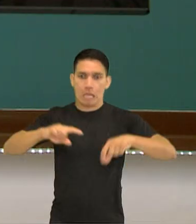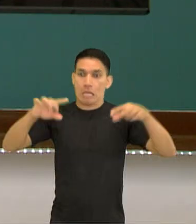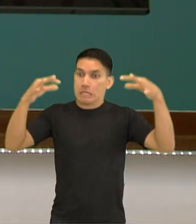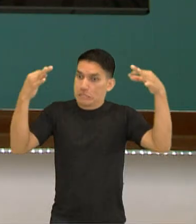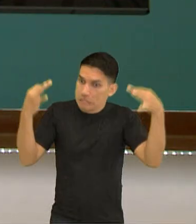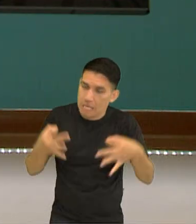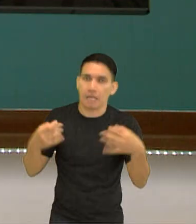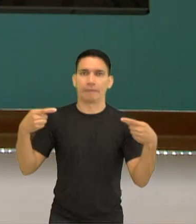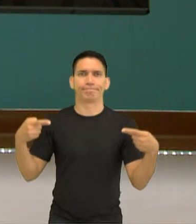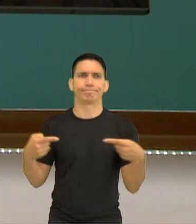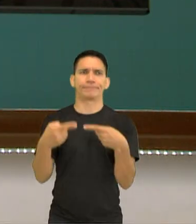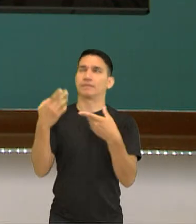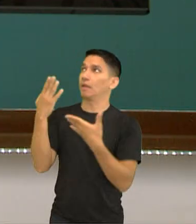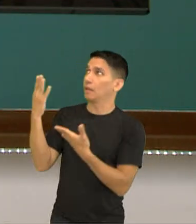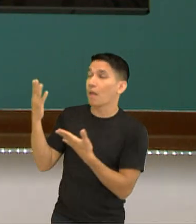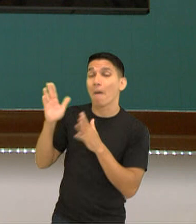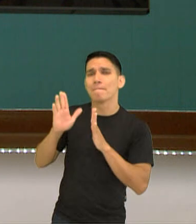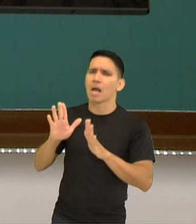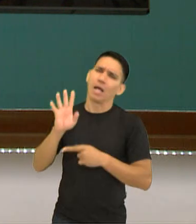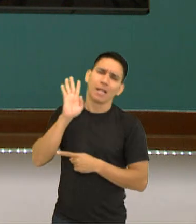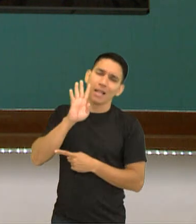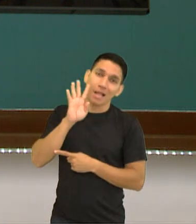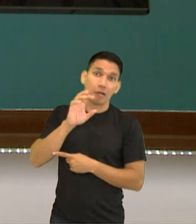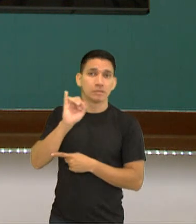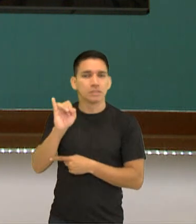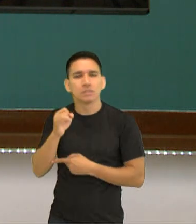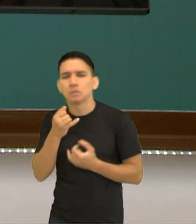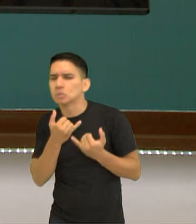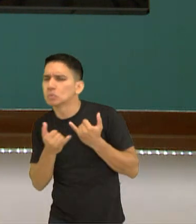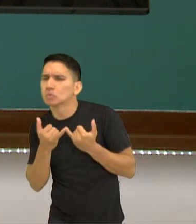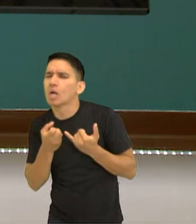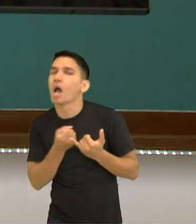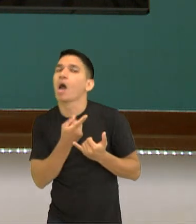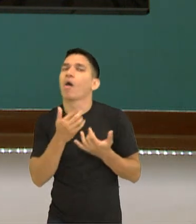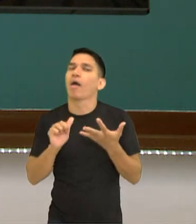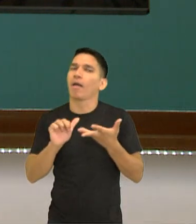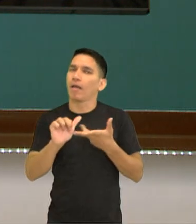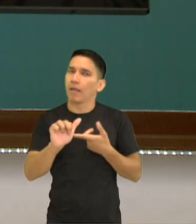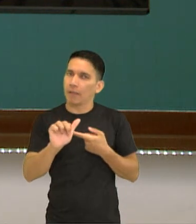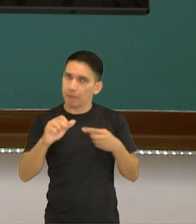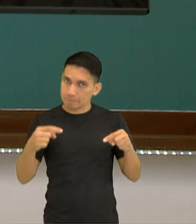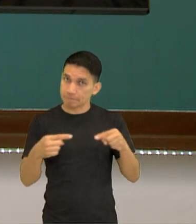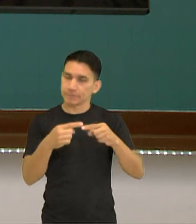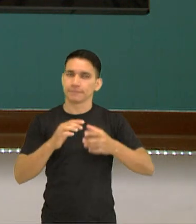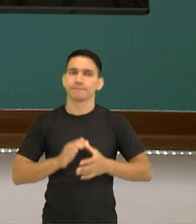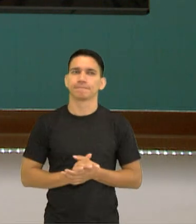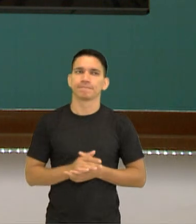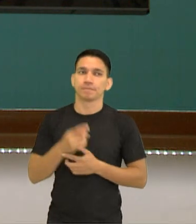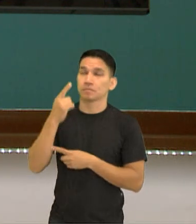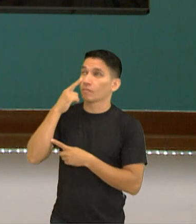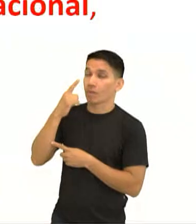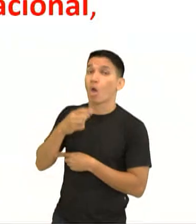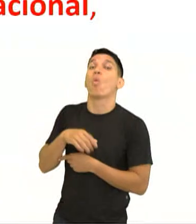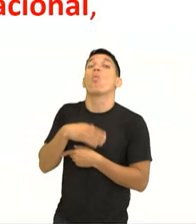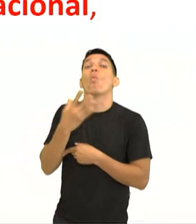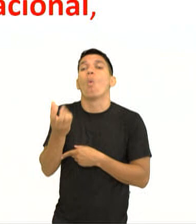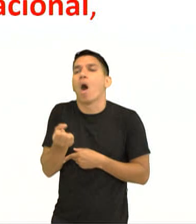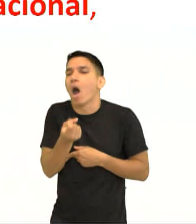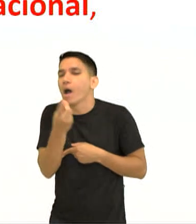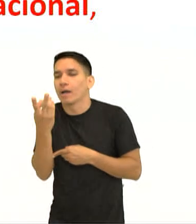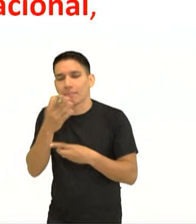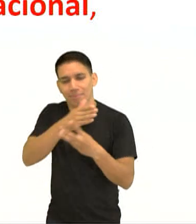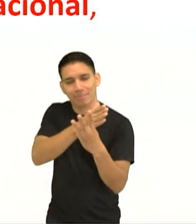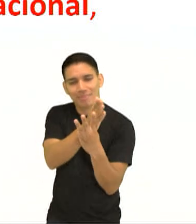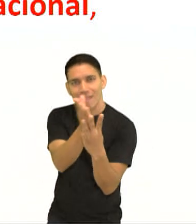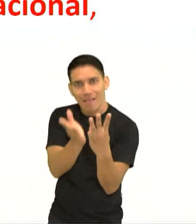como esta aqui, mas é legal você dar uma olhada se ela apresenta ali os elementos essenciais. Quais são as 3 partes da alma,